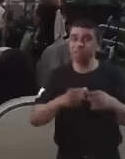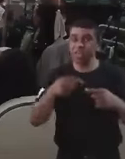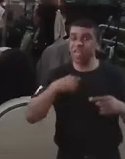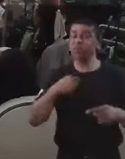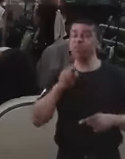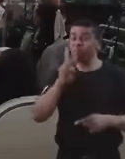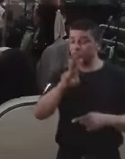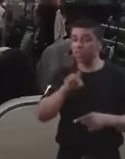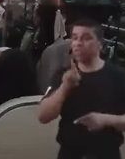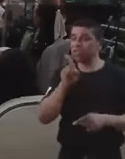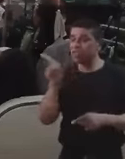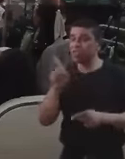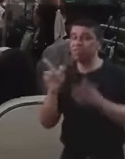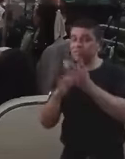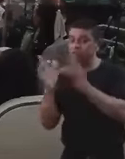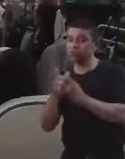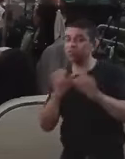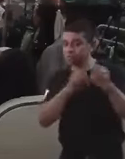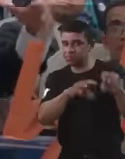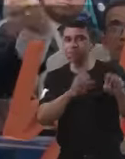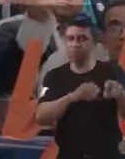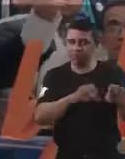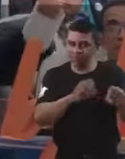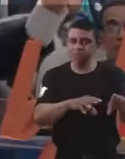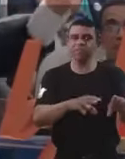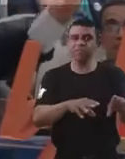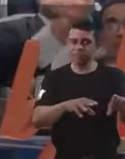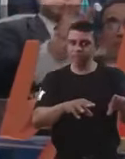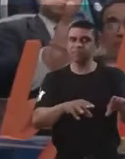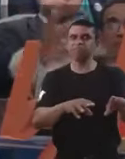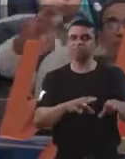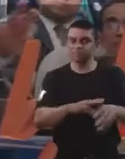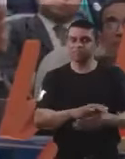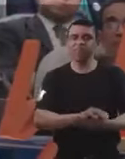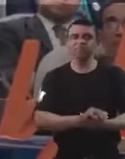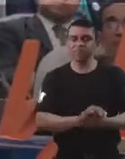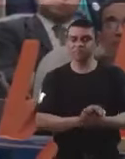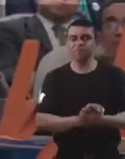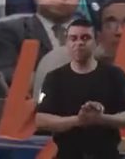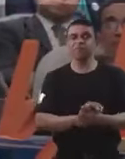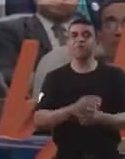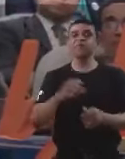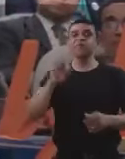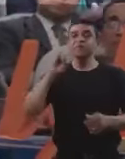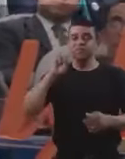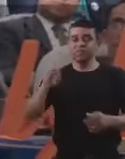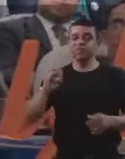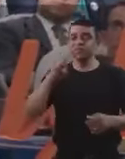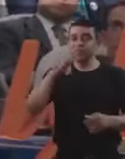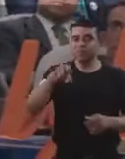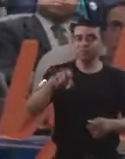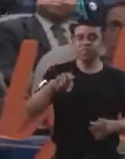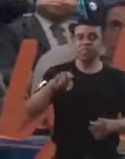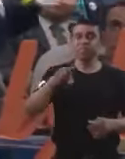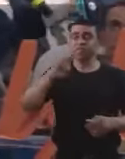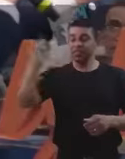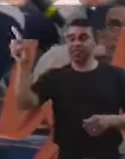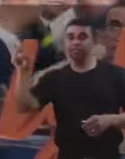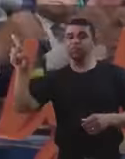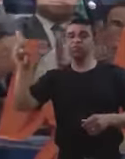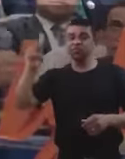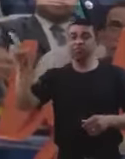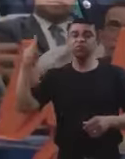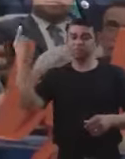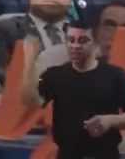Bíblia grande, terno, gravata, título. Quem tem chamado de Deus, não adianta tentar esconder pelo